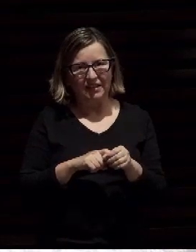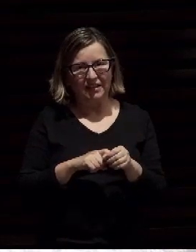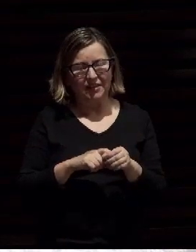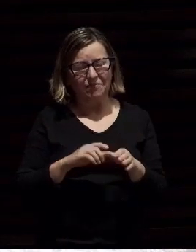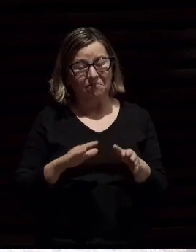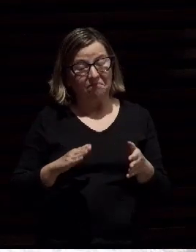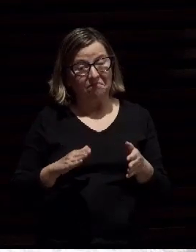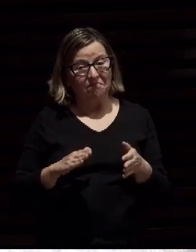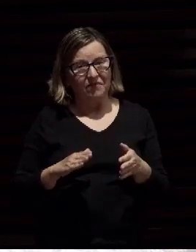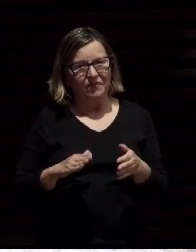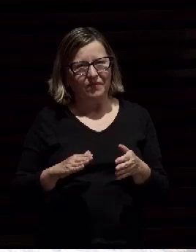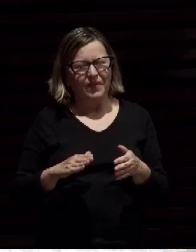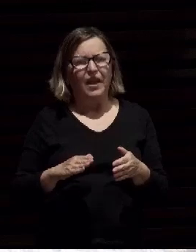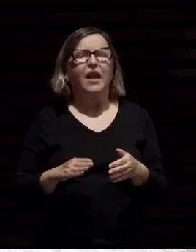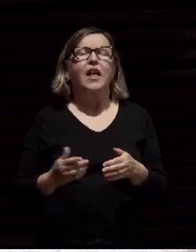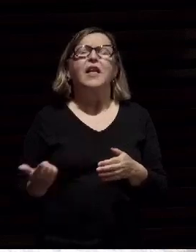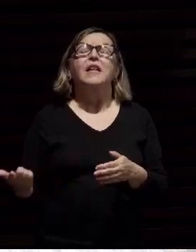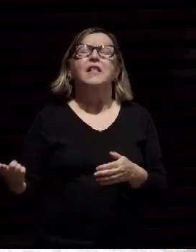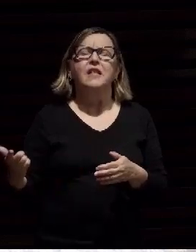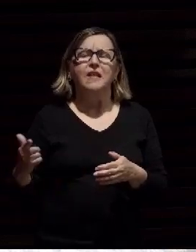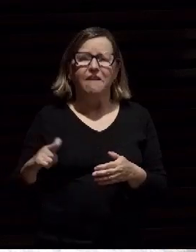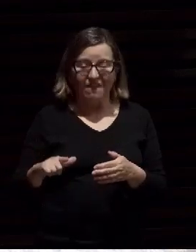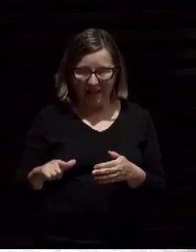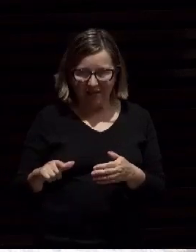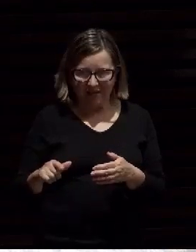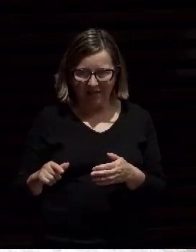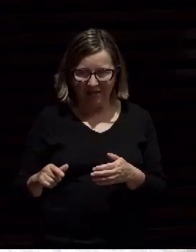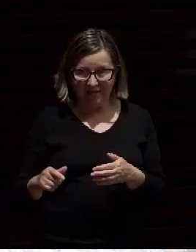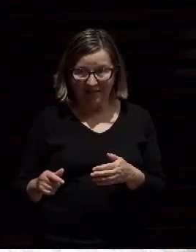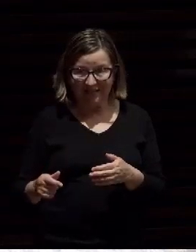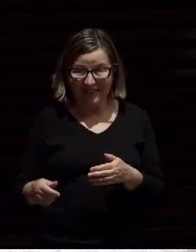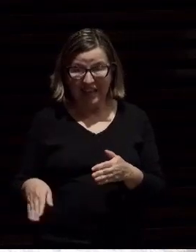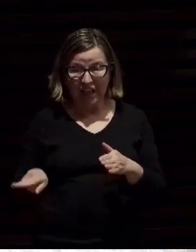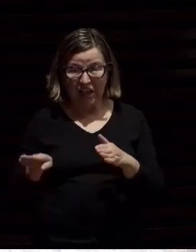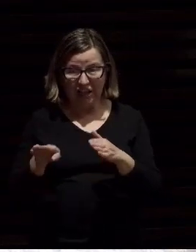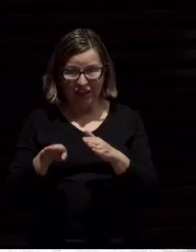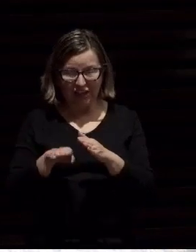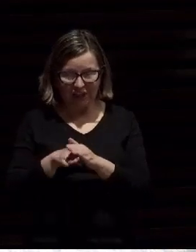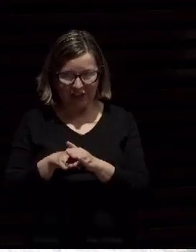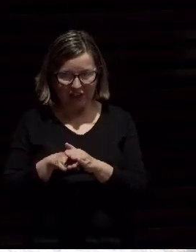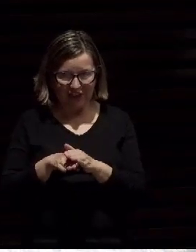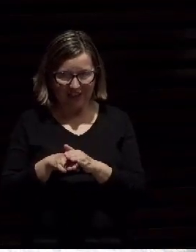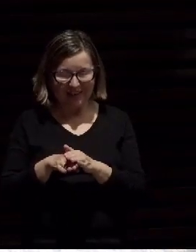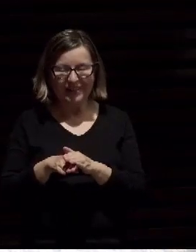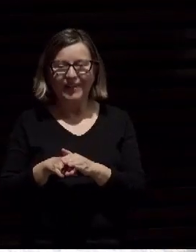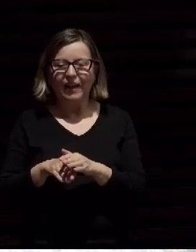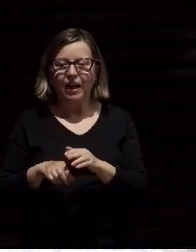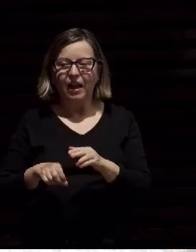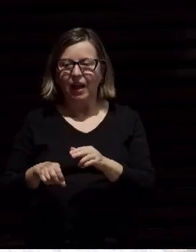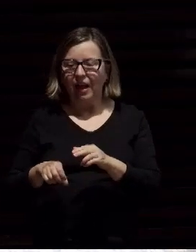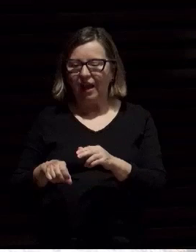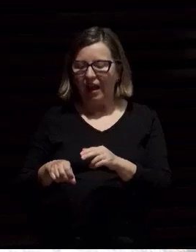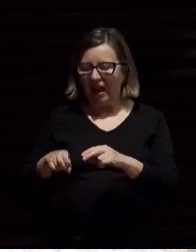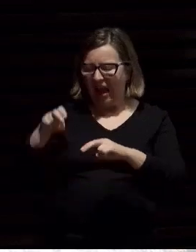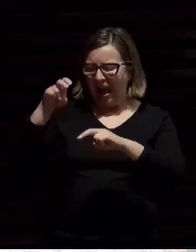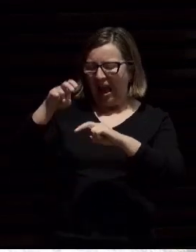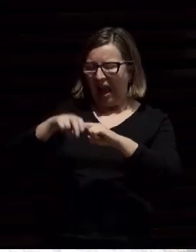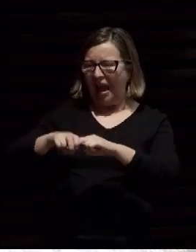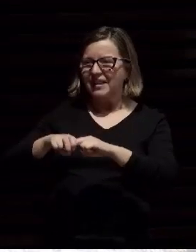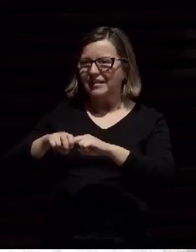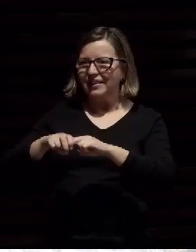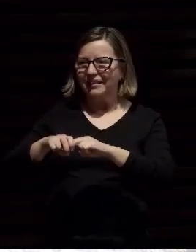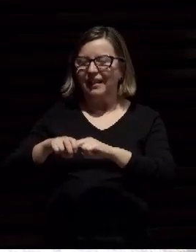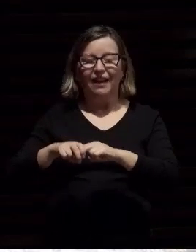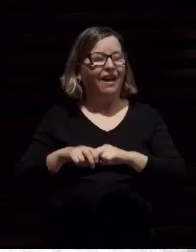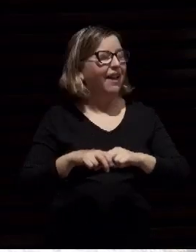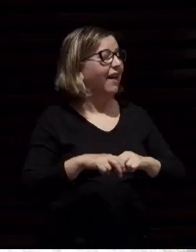ele forçou a barra e veio e entrou. E chegou e sentou logo na poltrona. E MacArthur disse, e aí, como é que estavam